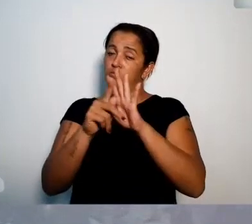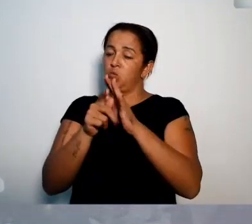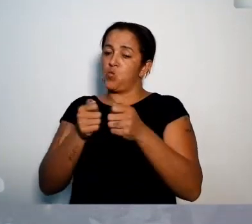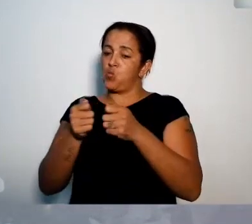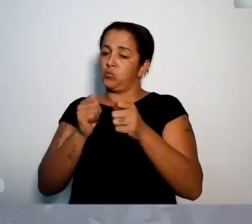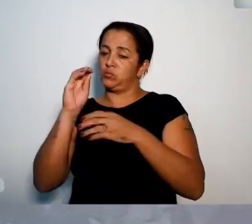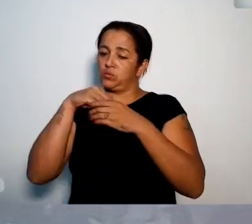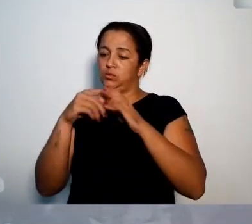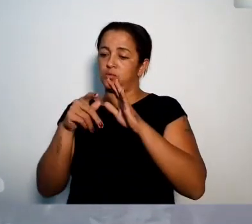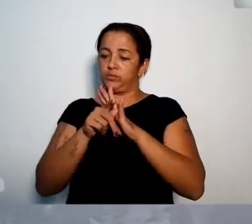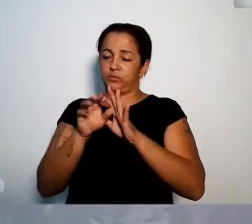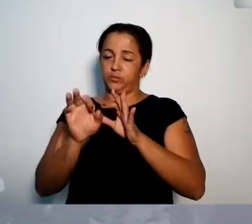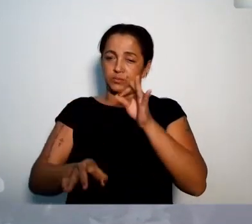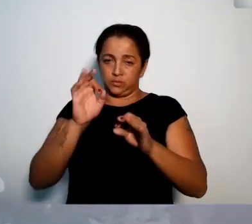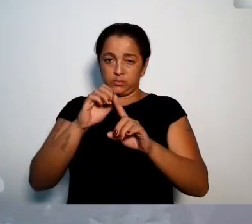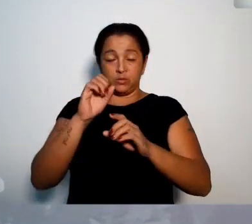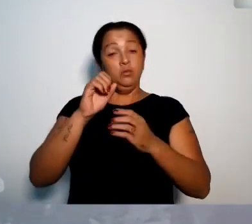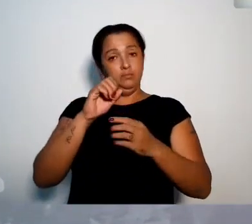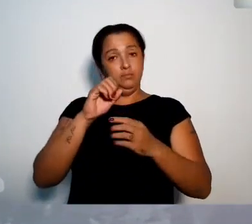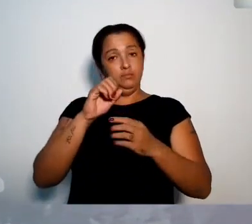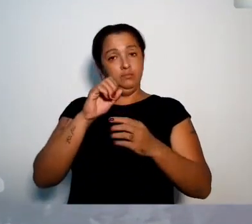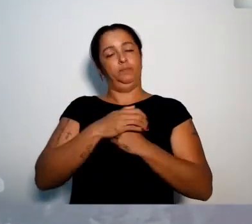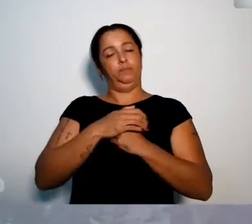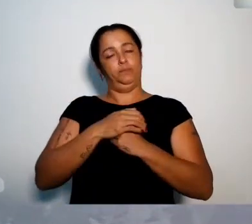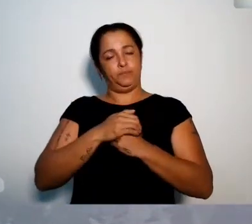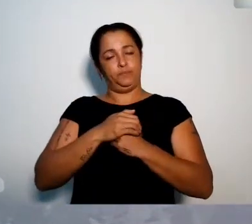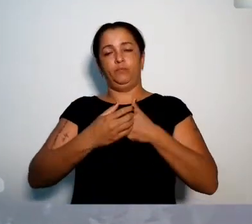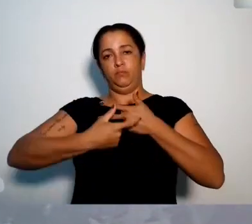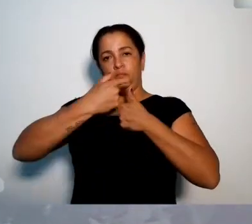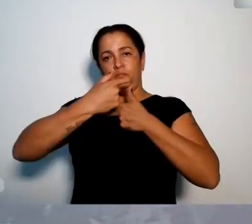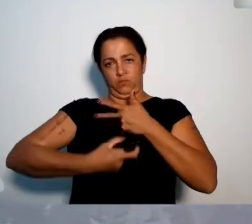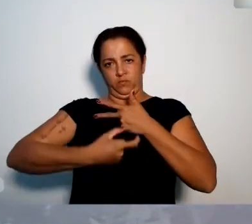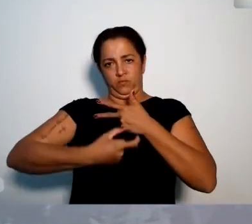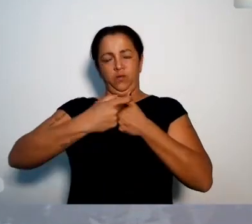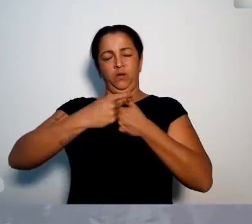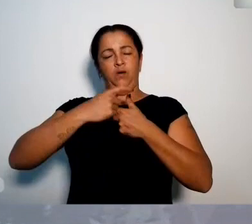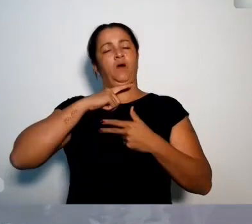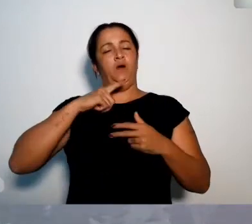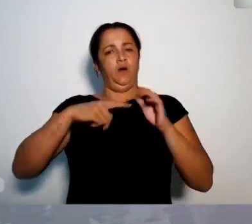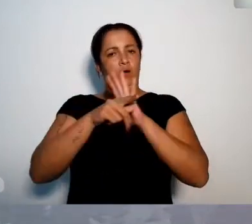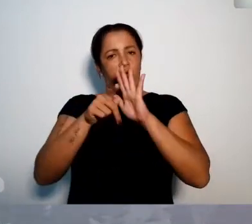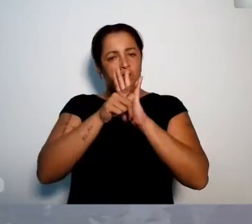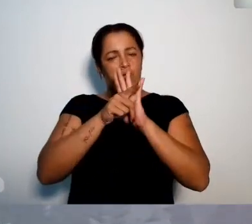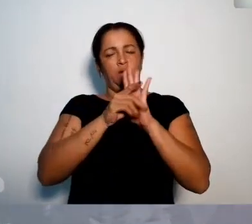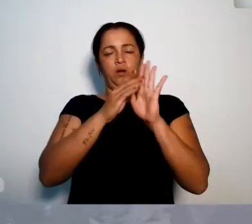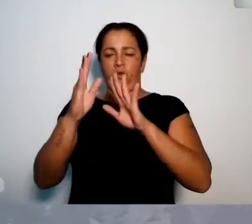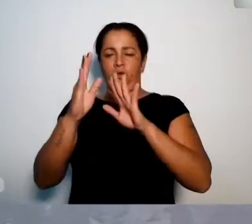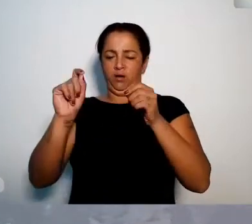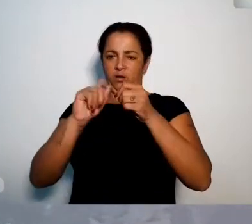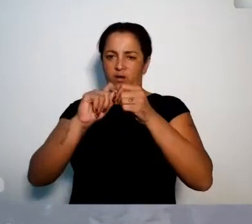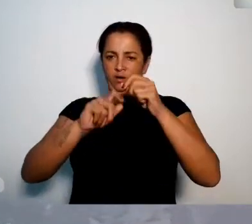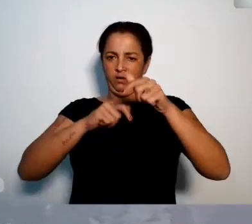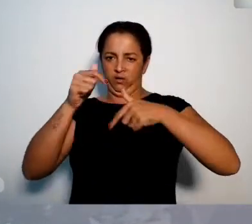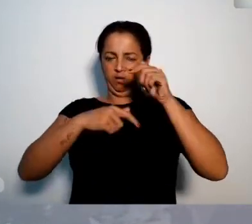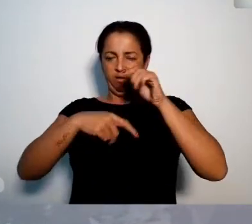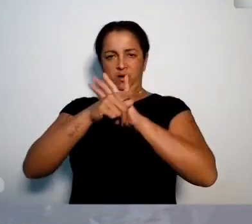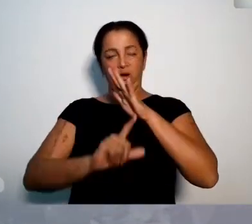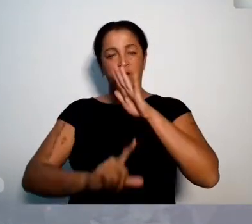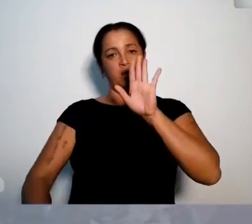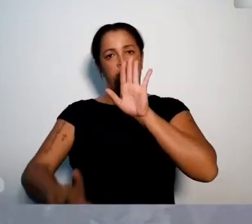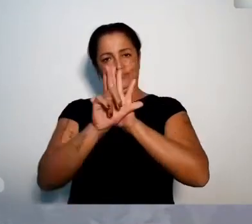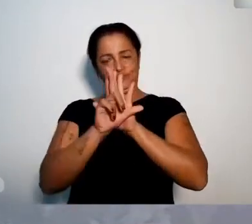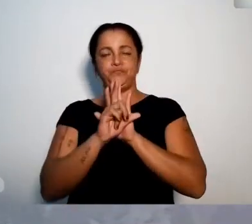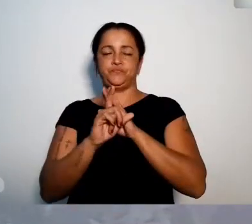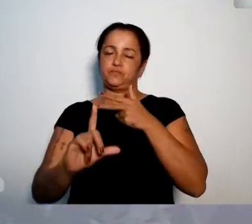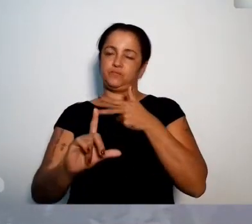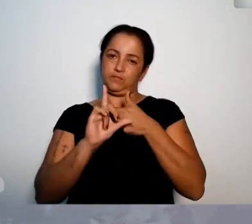Executivo, controle esse que, de maneira externa, também é realizado pelo Poder Legislativo. Na minha opinião, né,